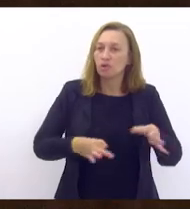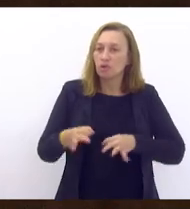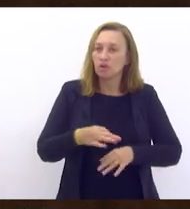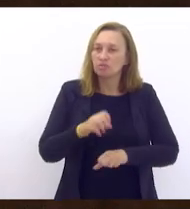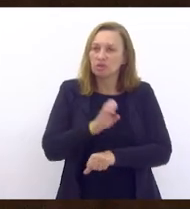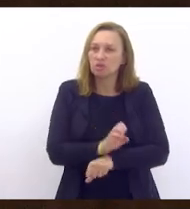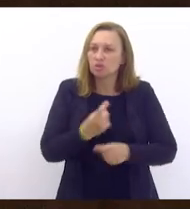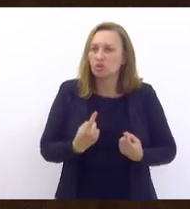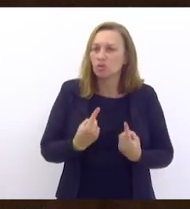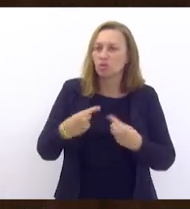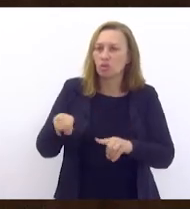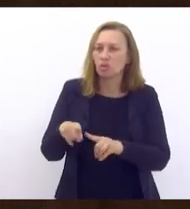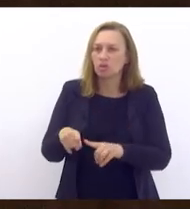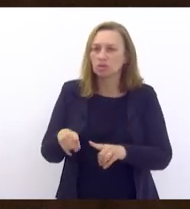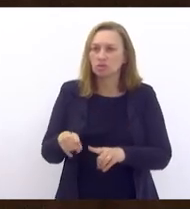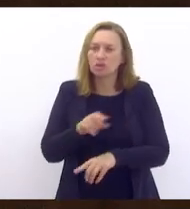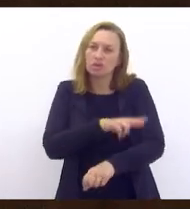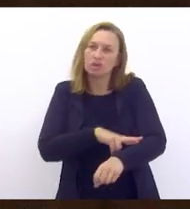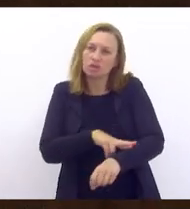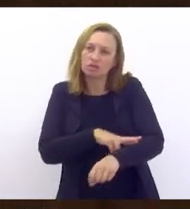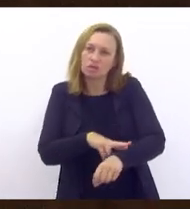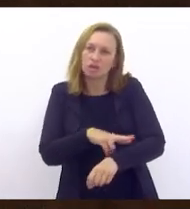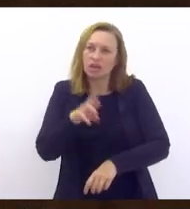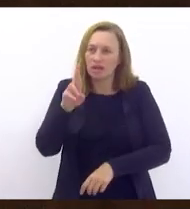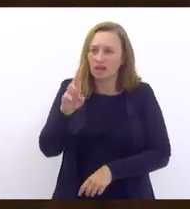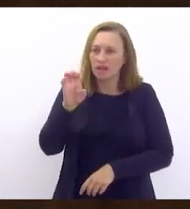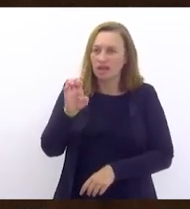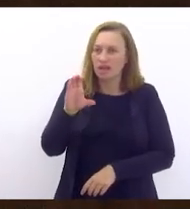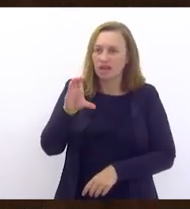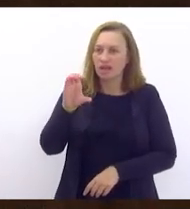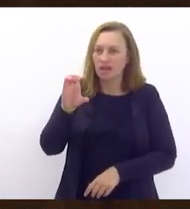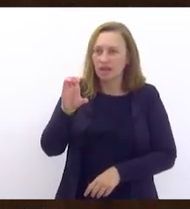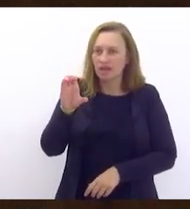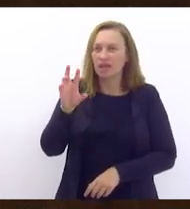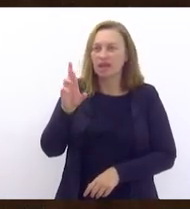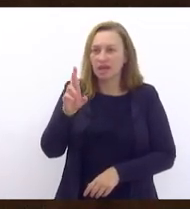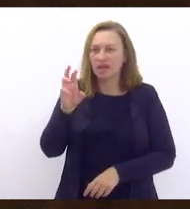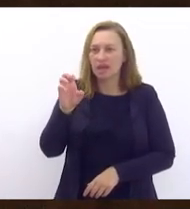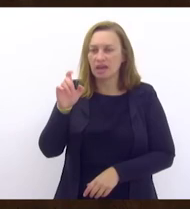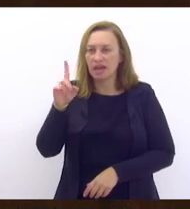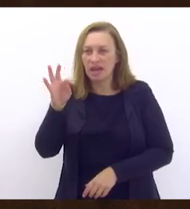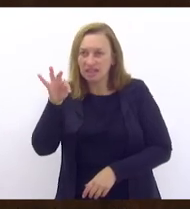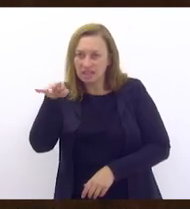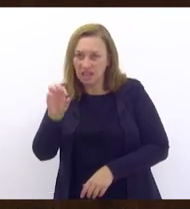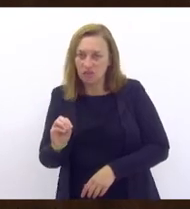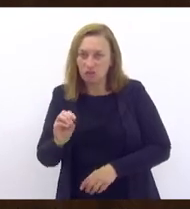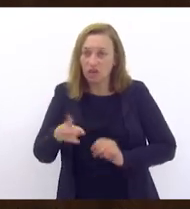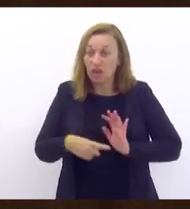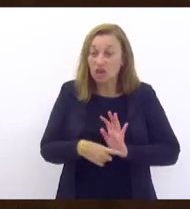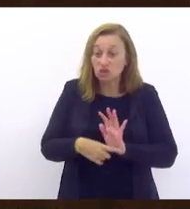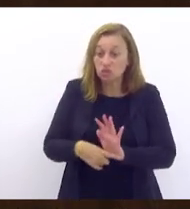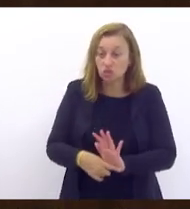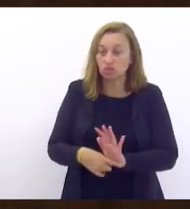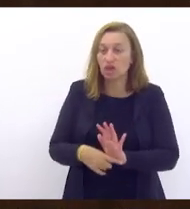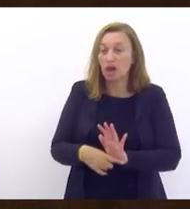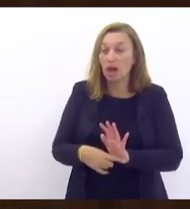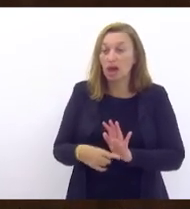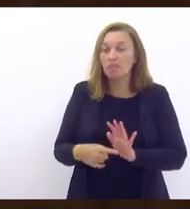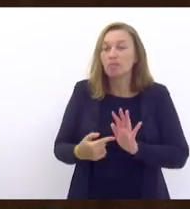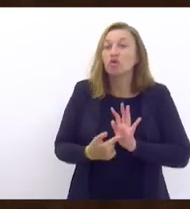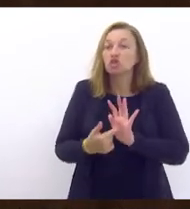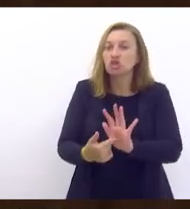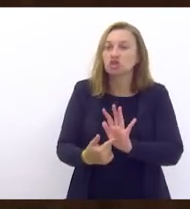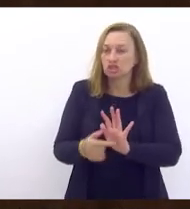de Combate ao Racismo Recreativo, que ajuda na identificação e que cria